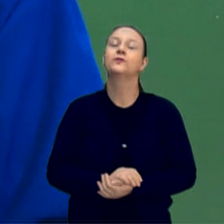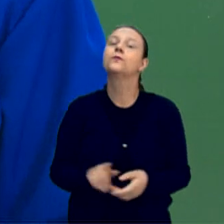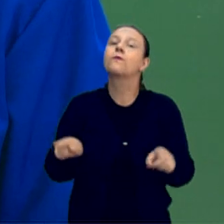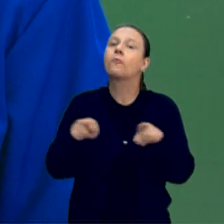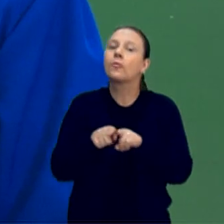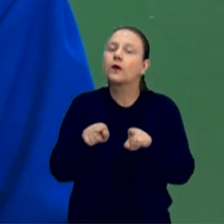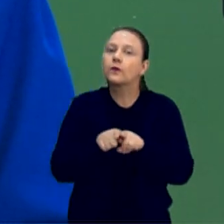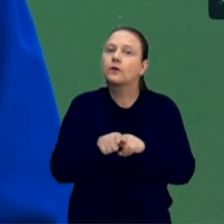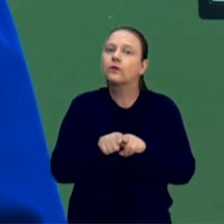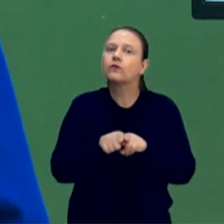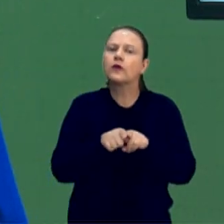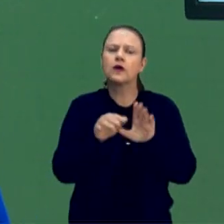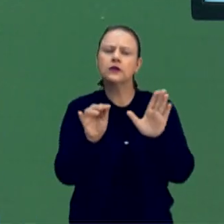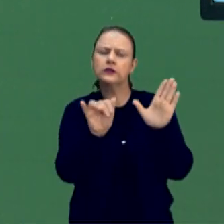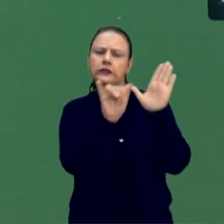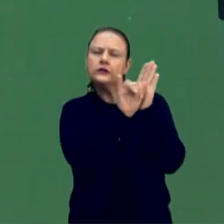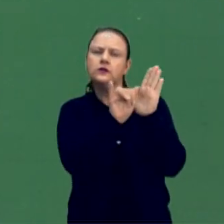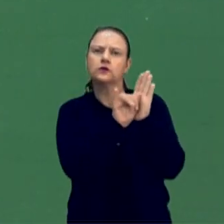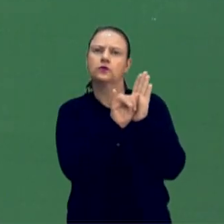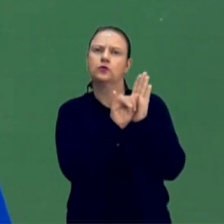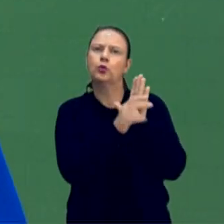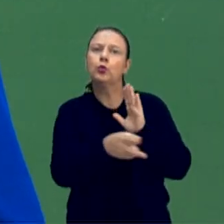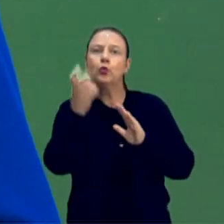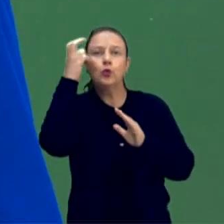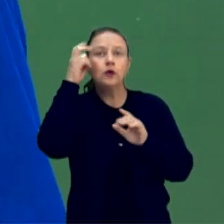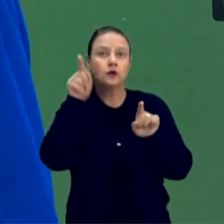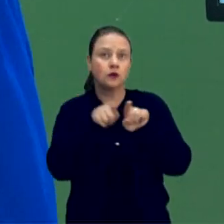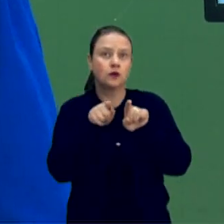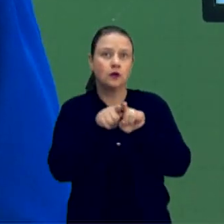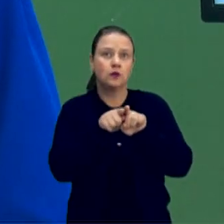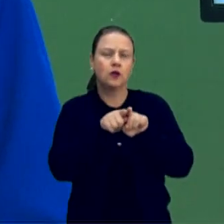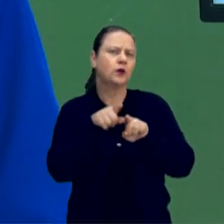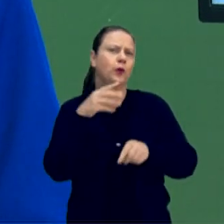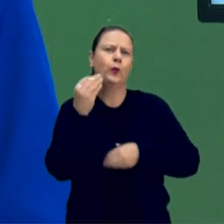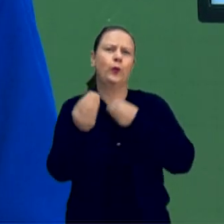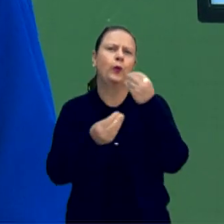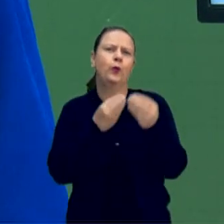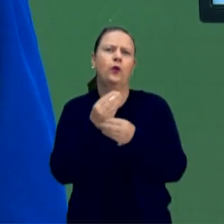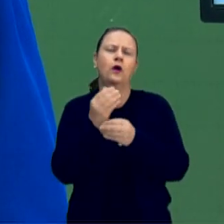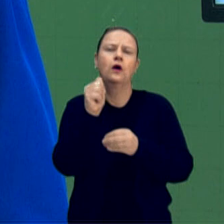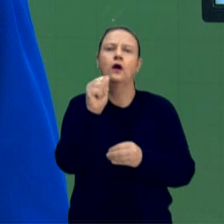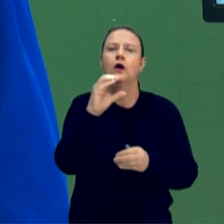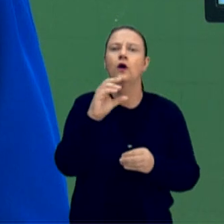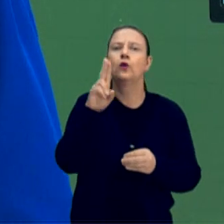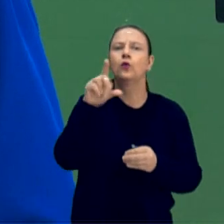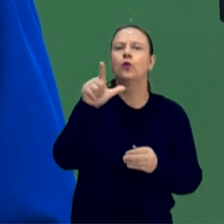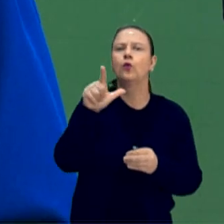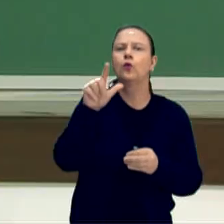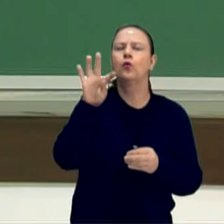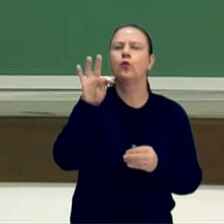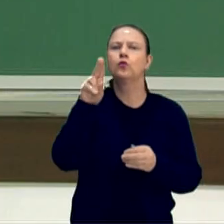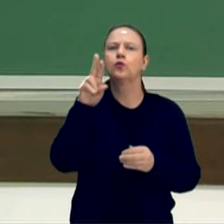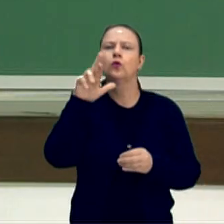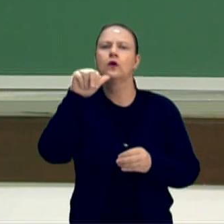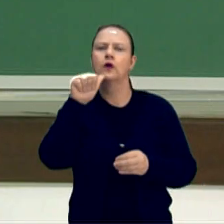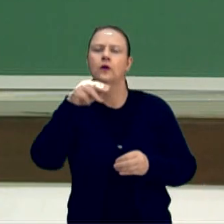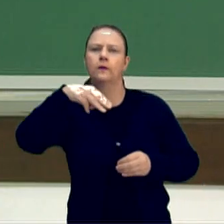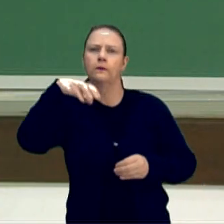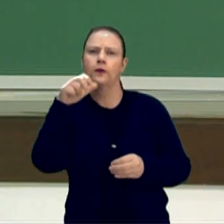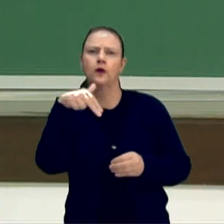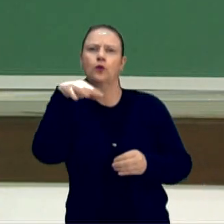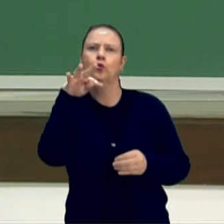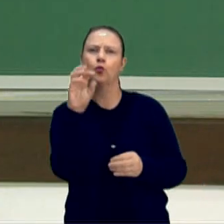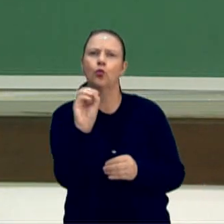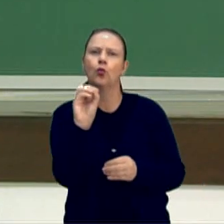dessa identidade cultural, existe também um aculturamento. E o que era esse aculturamento? Ora, era quando uma